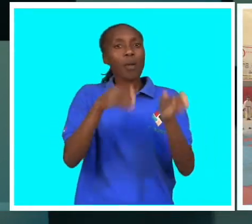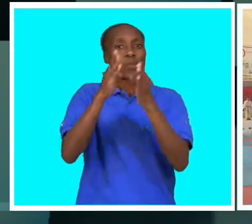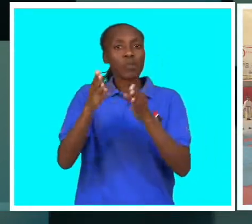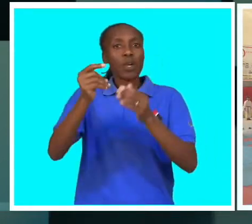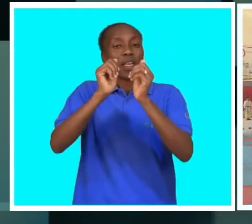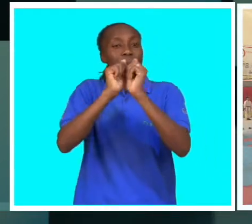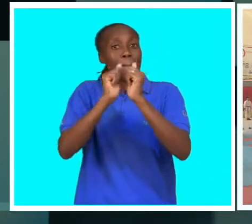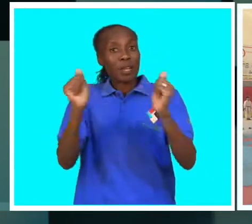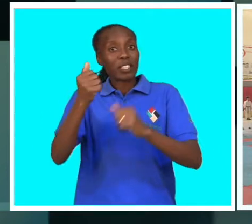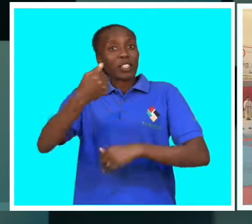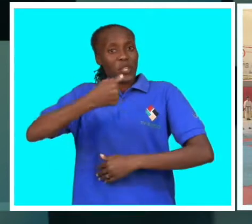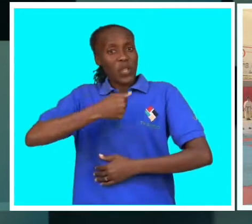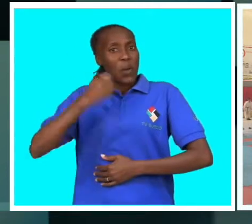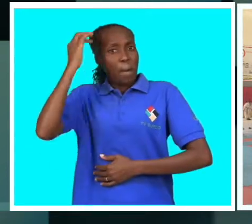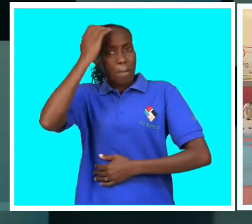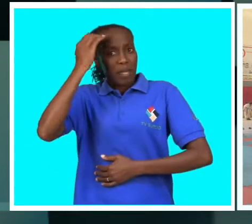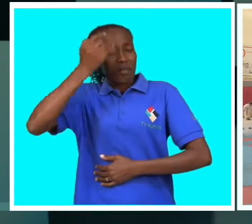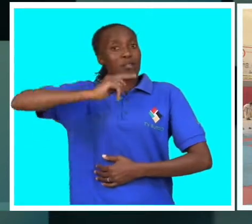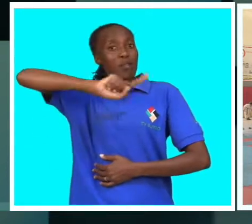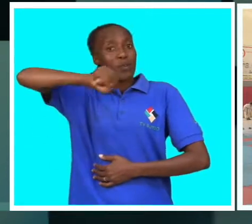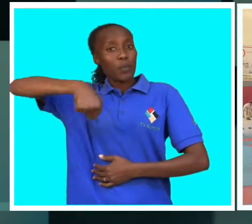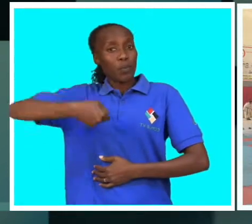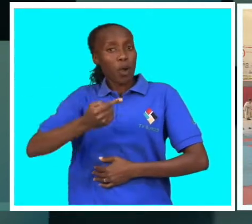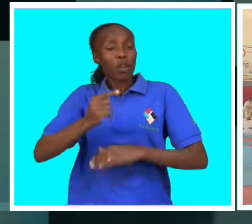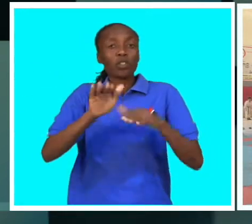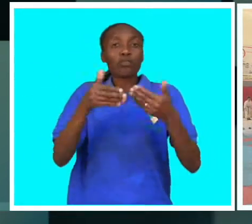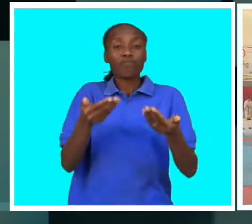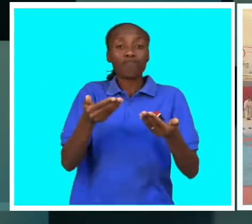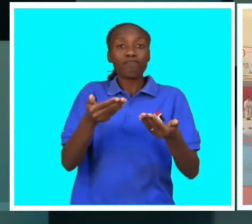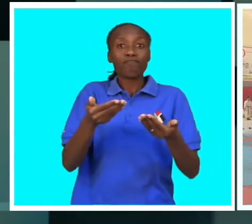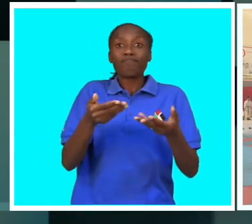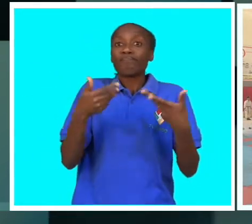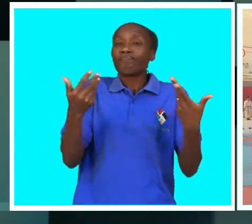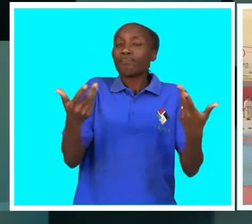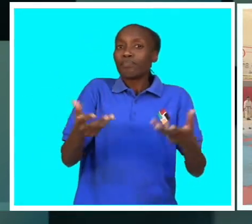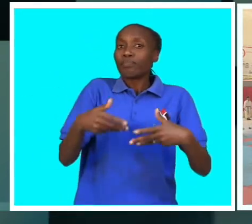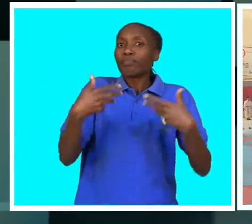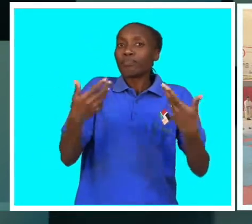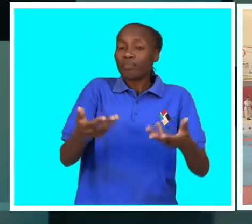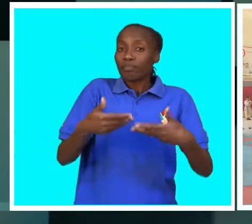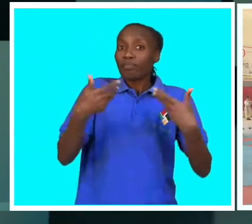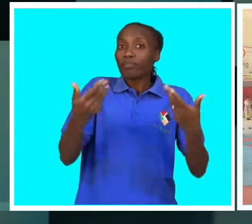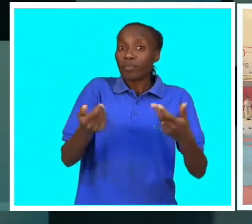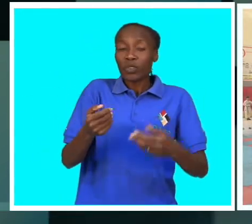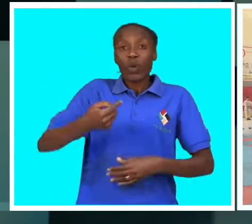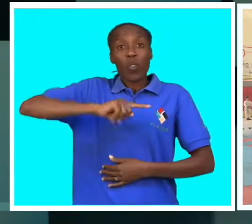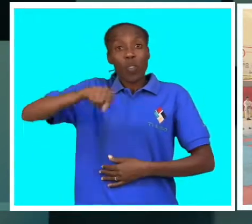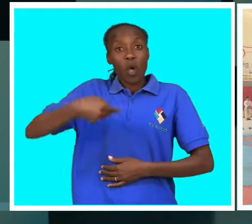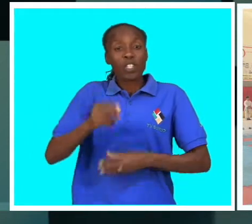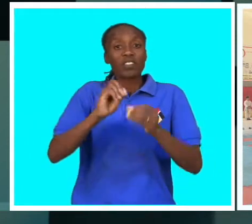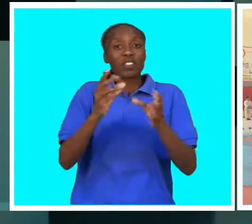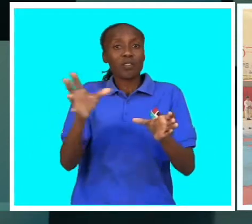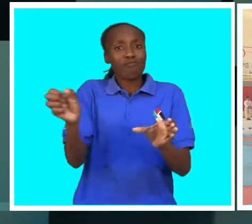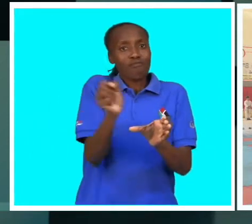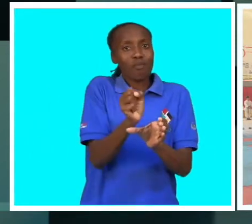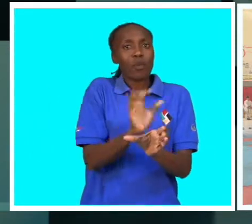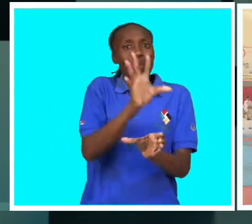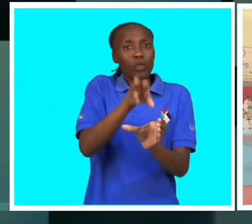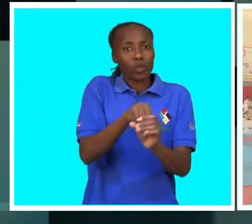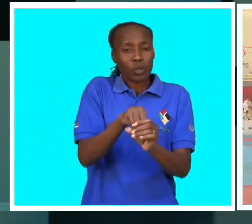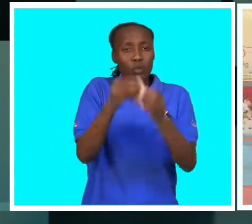Então eu acho que nós acabamos por colocar ele no